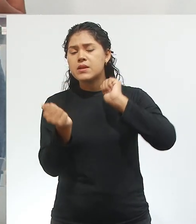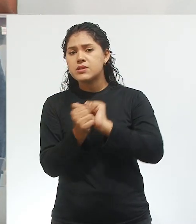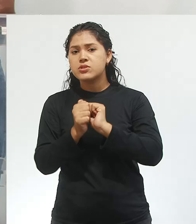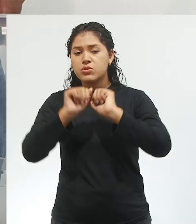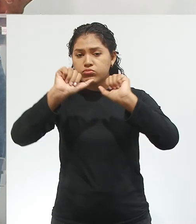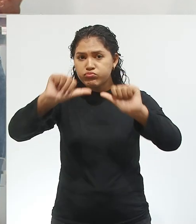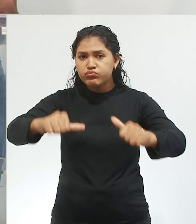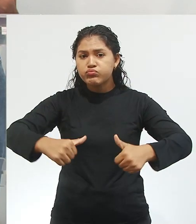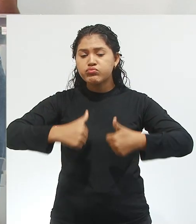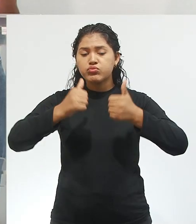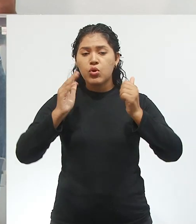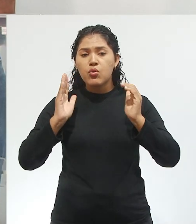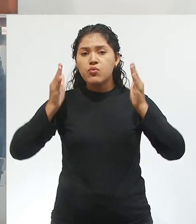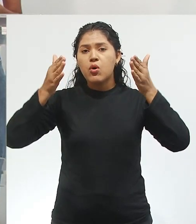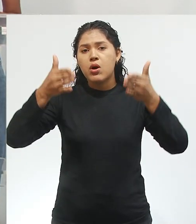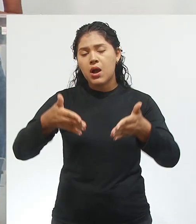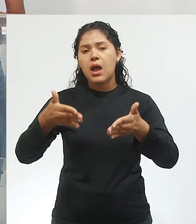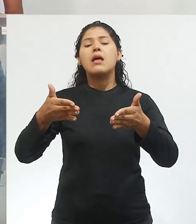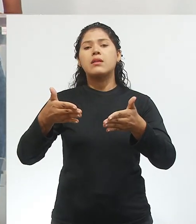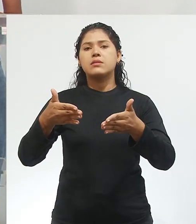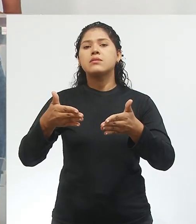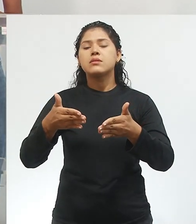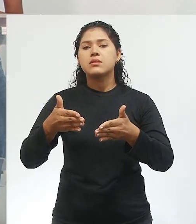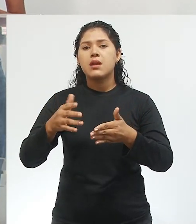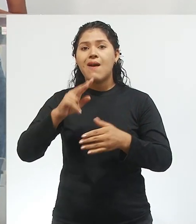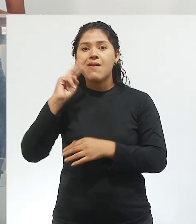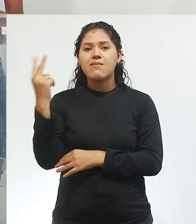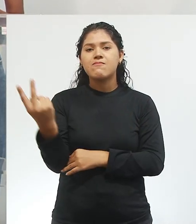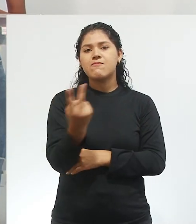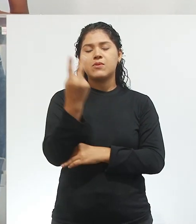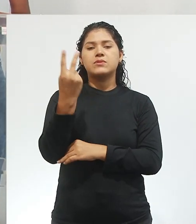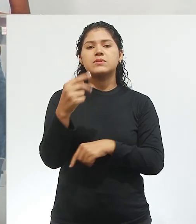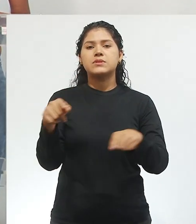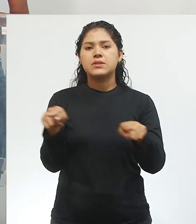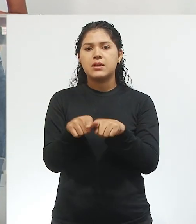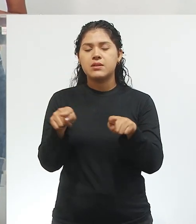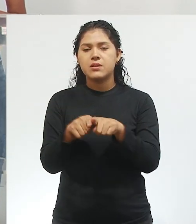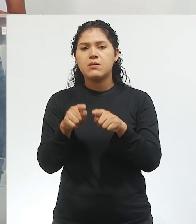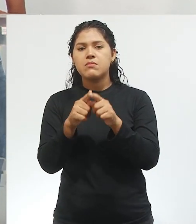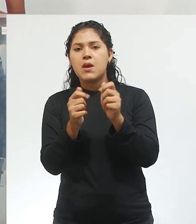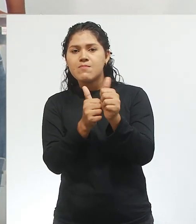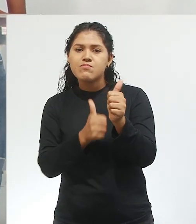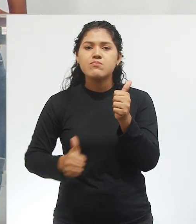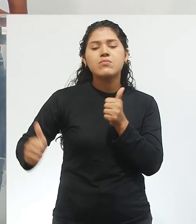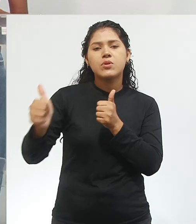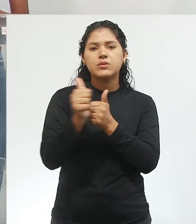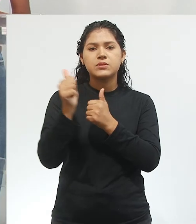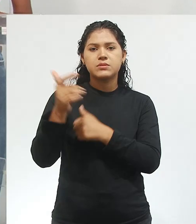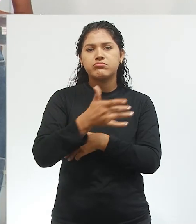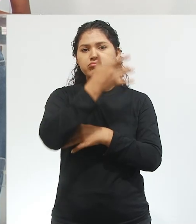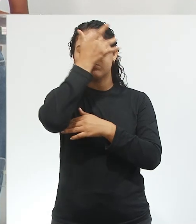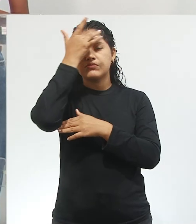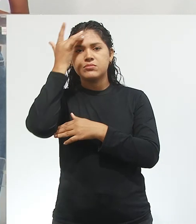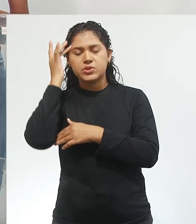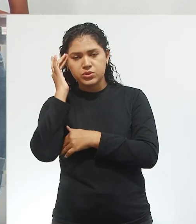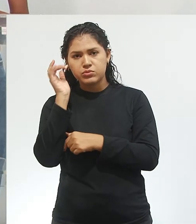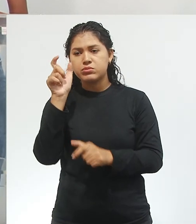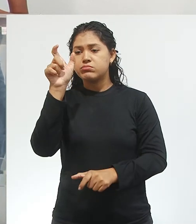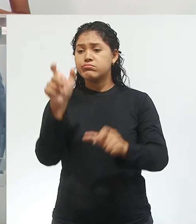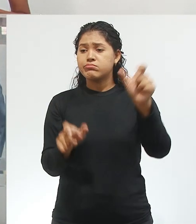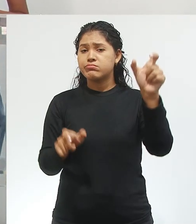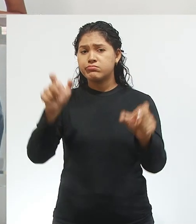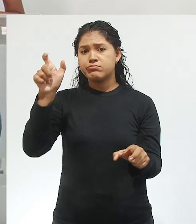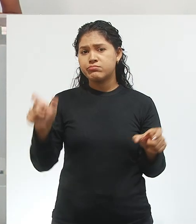seu interior, que valorize e que reconheça as diferenças e diversidades dos seus